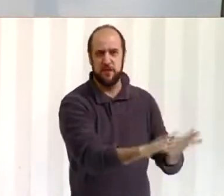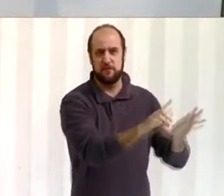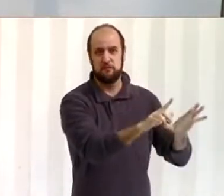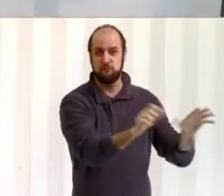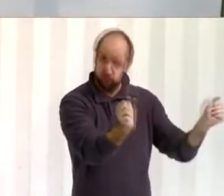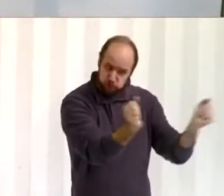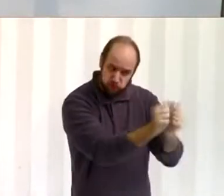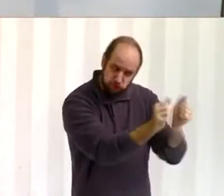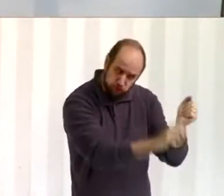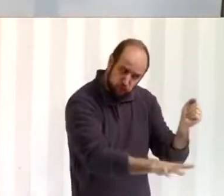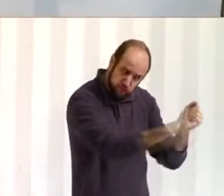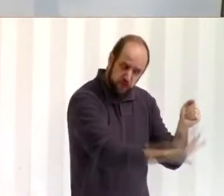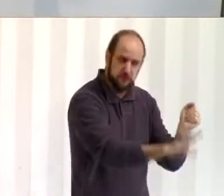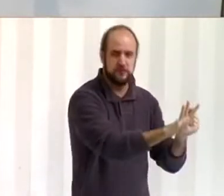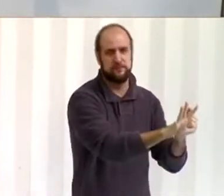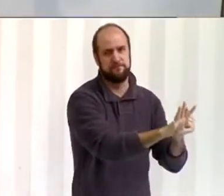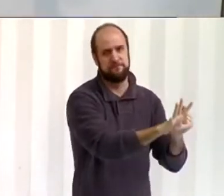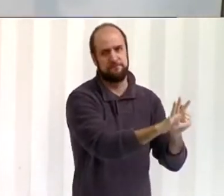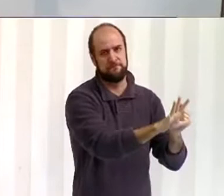está com vocês.